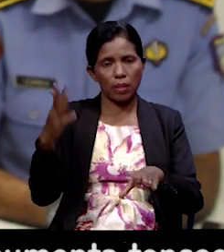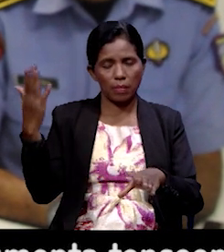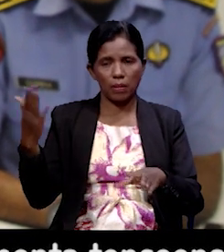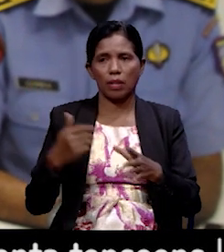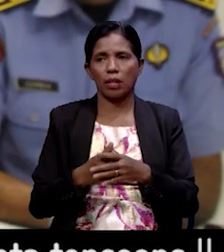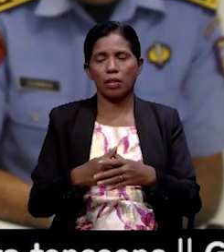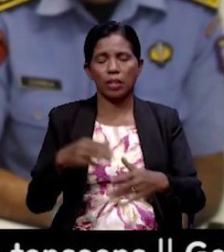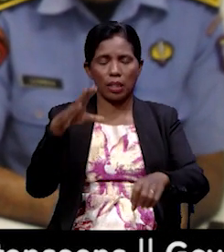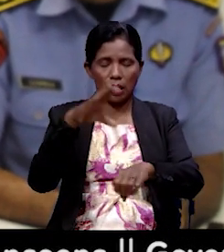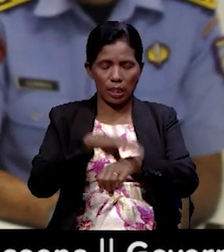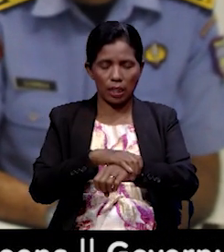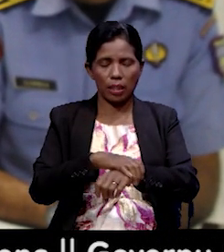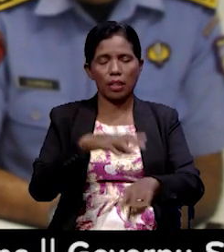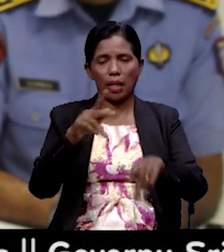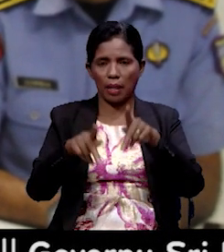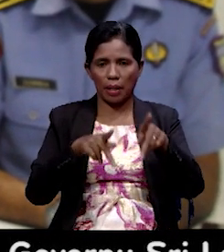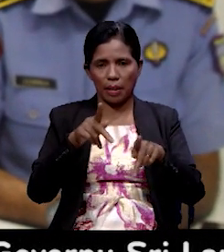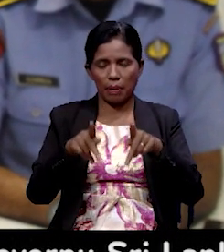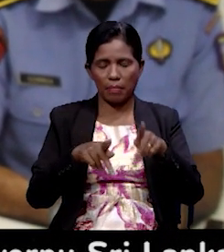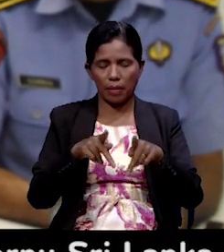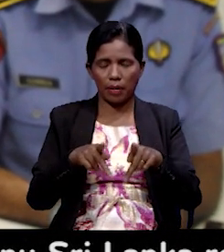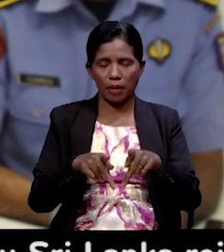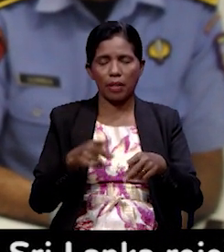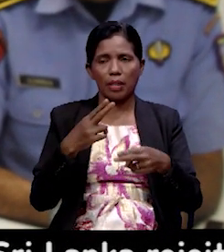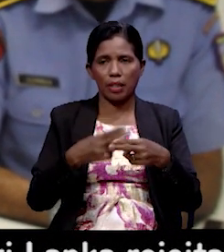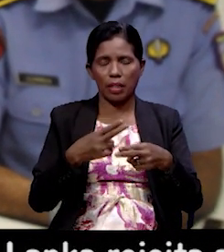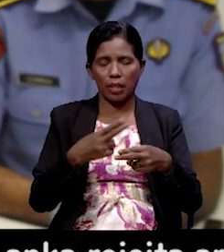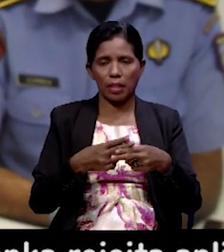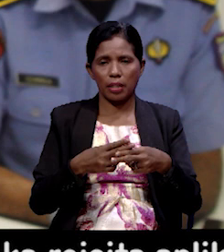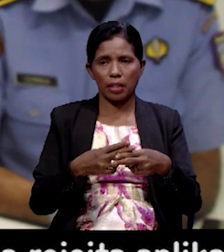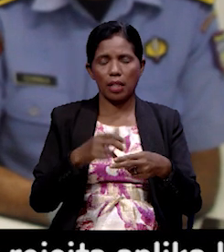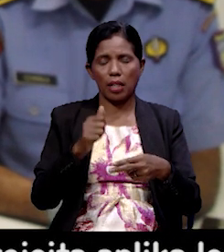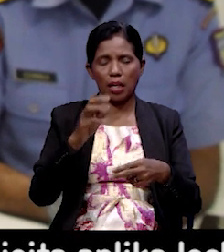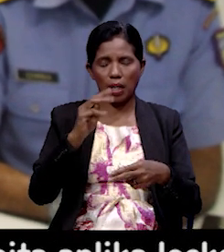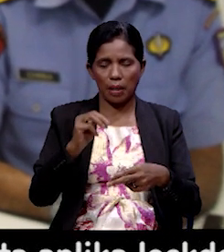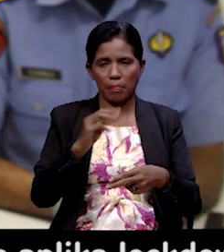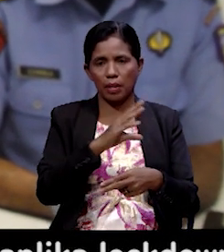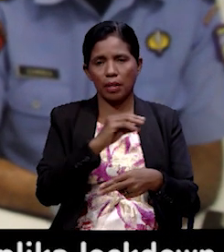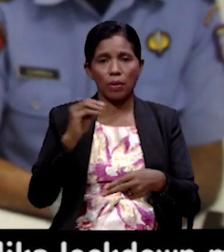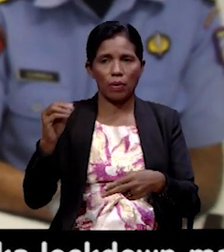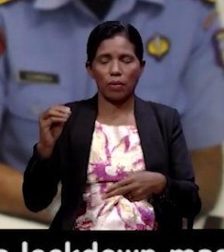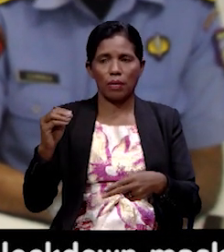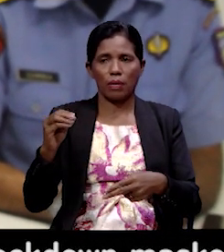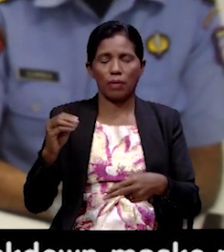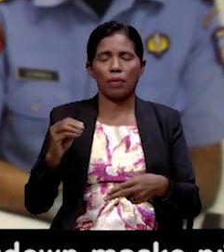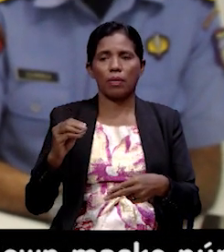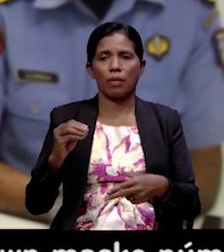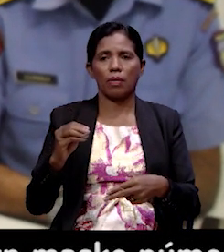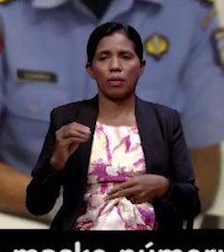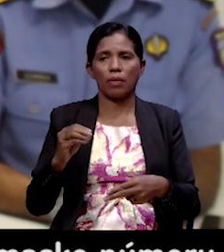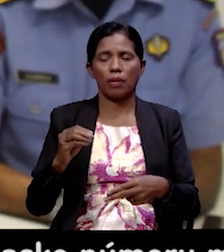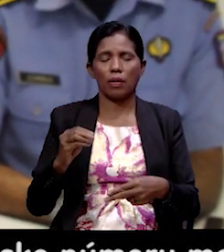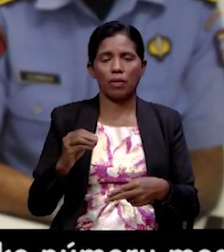de carqueiras suspeito com iniciar a M. No suspeito, então, com